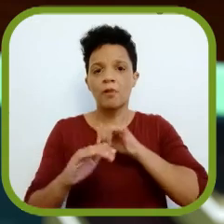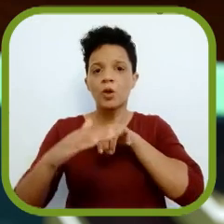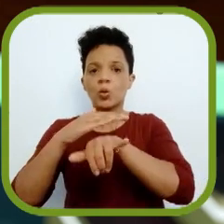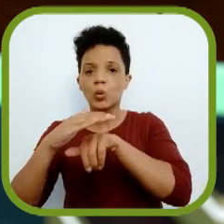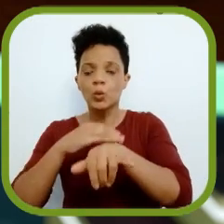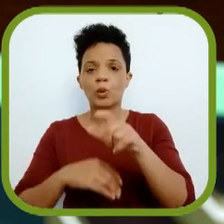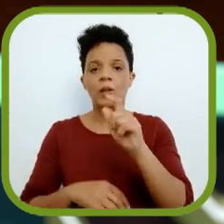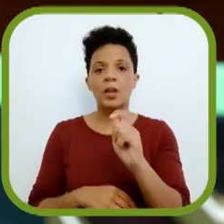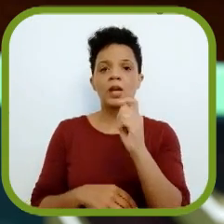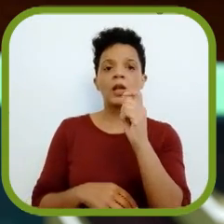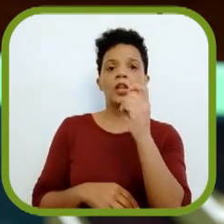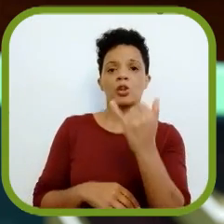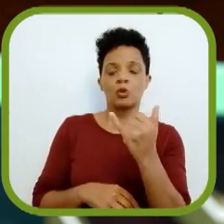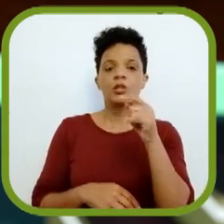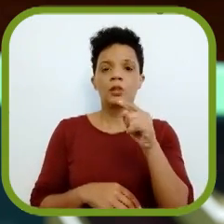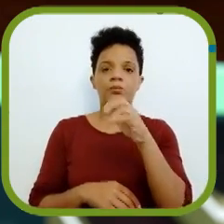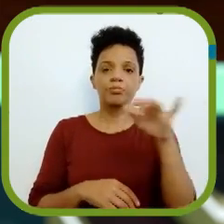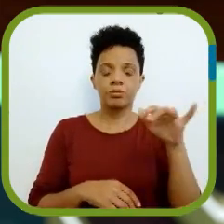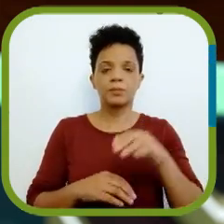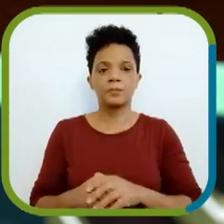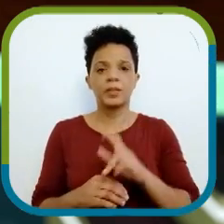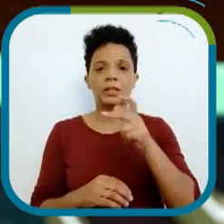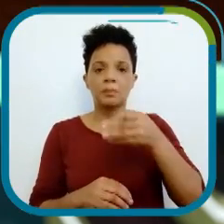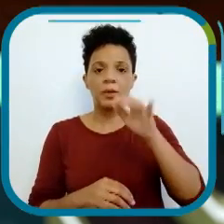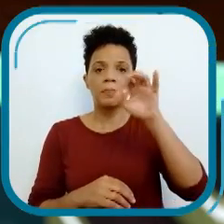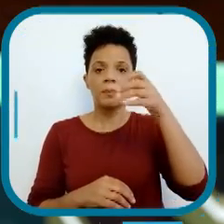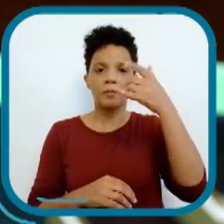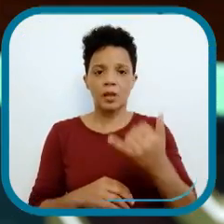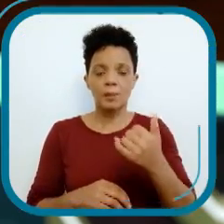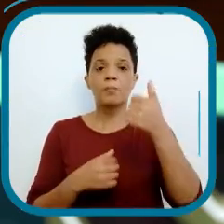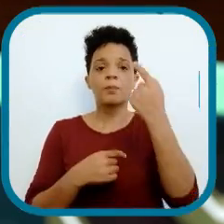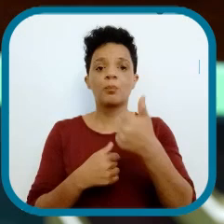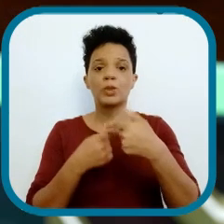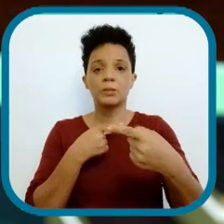aos nossos conteúdos no YouTube, em E2 ESCS ou na RTP Play.